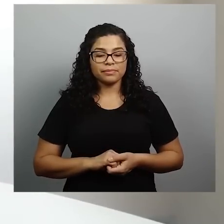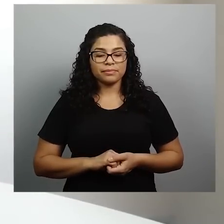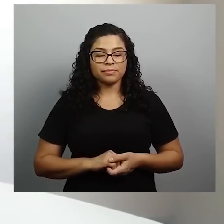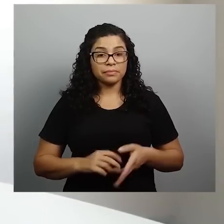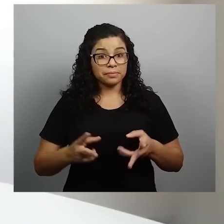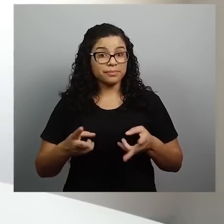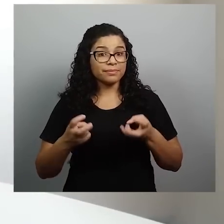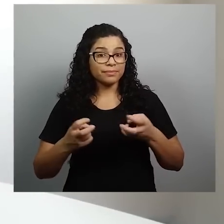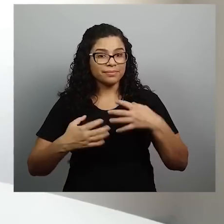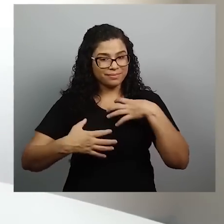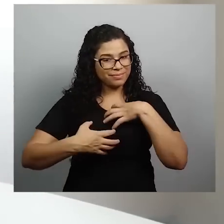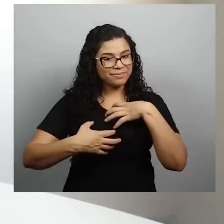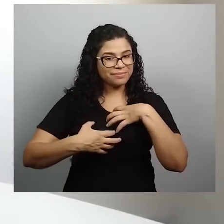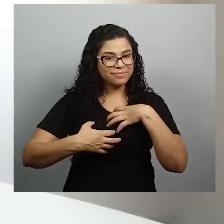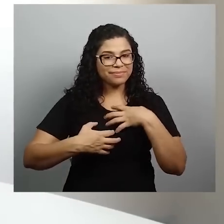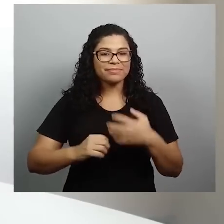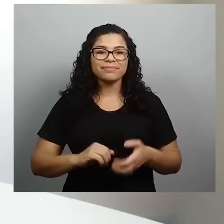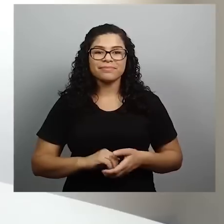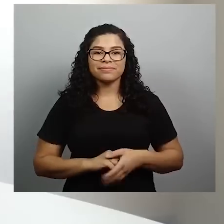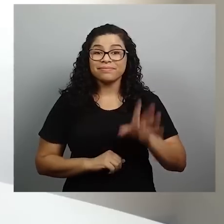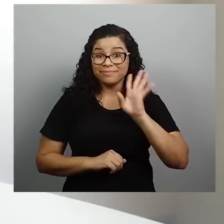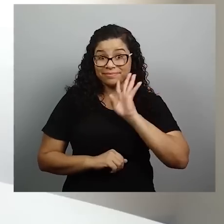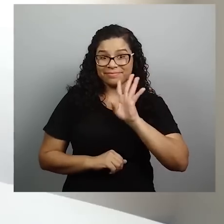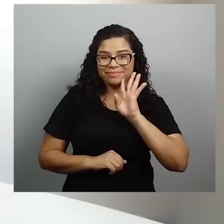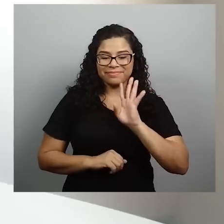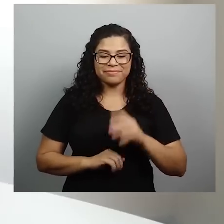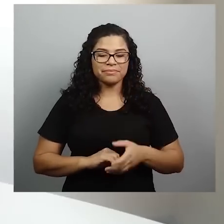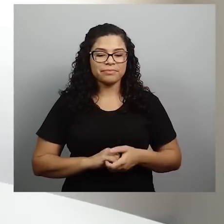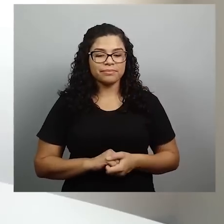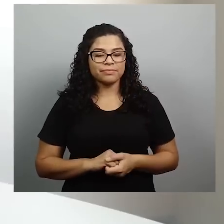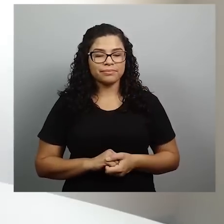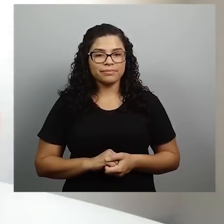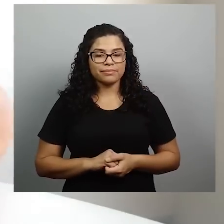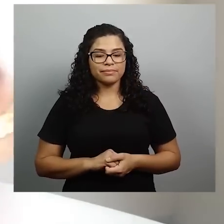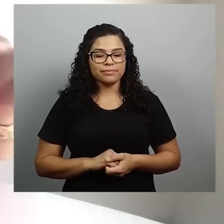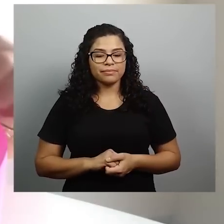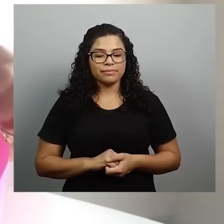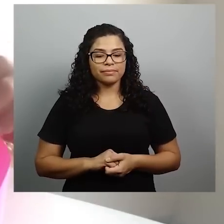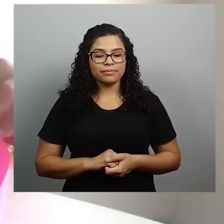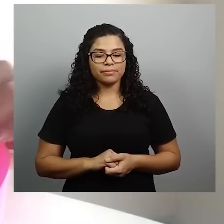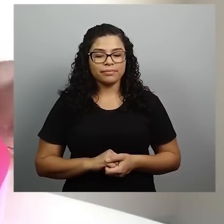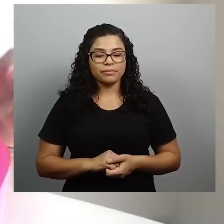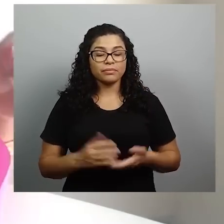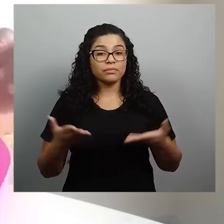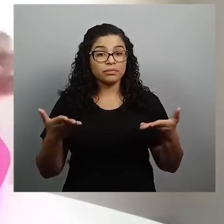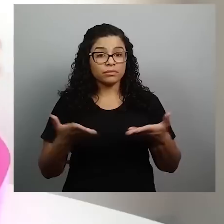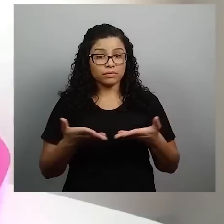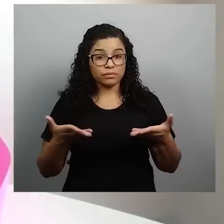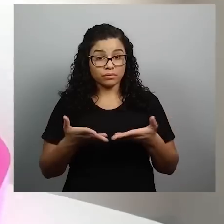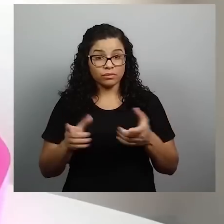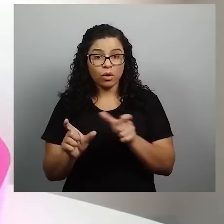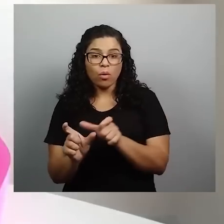Vê? Percebe como ficou? Legal. Agora,